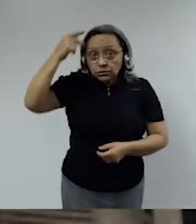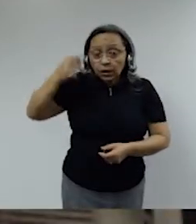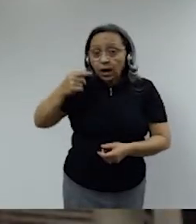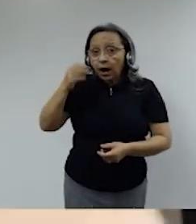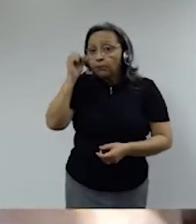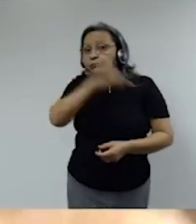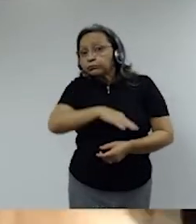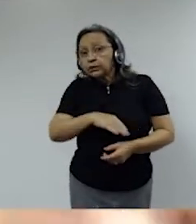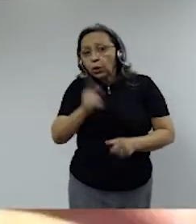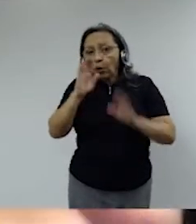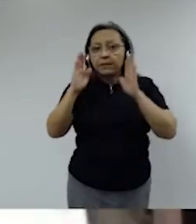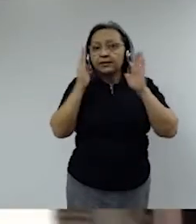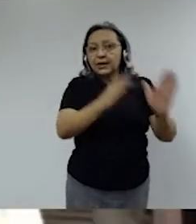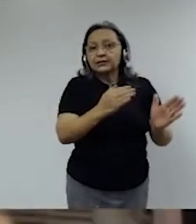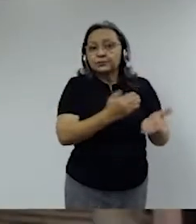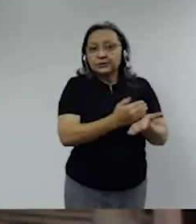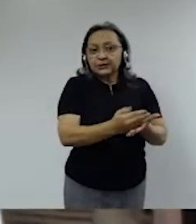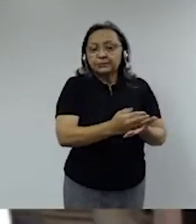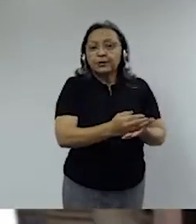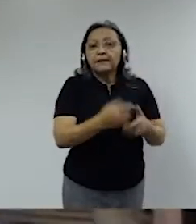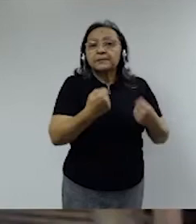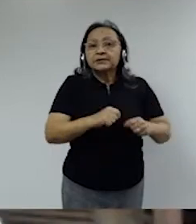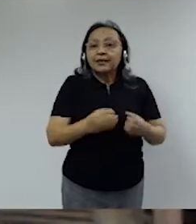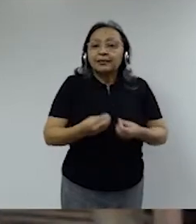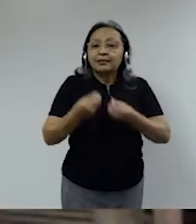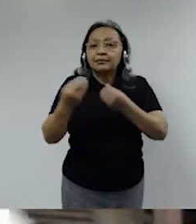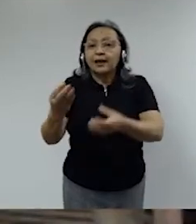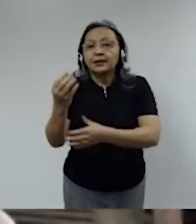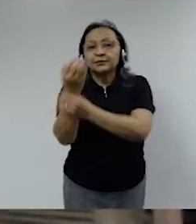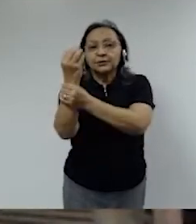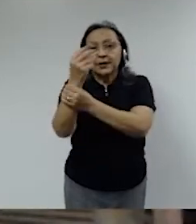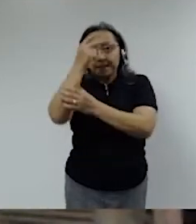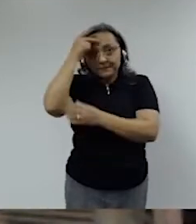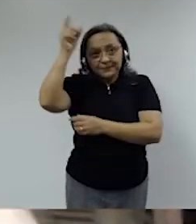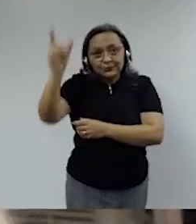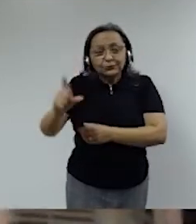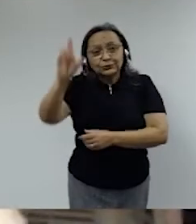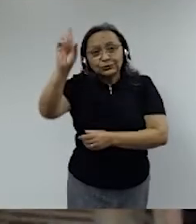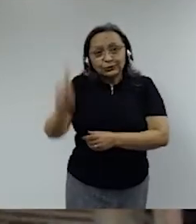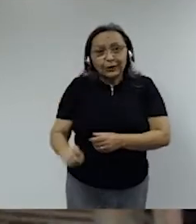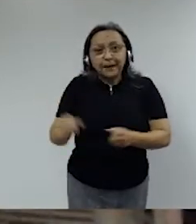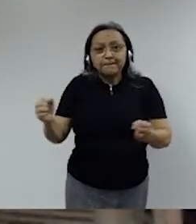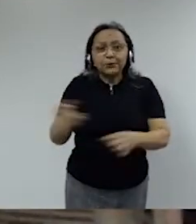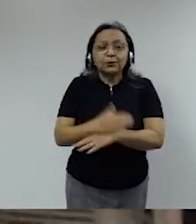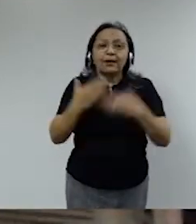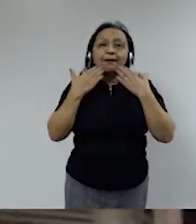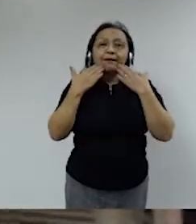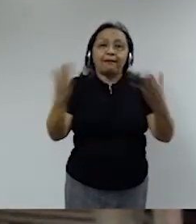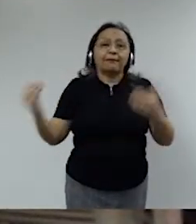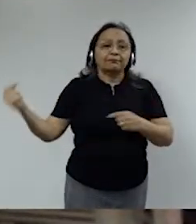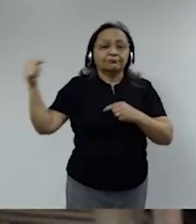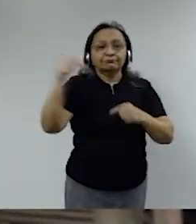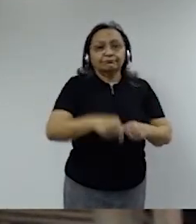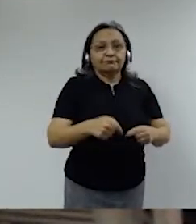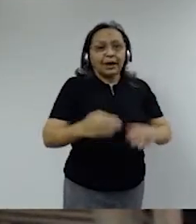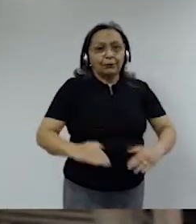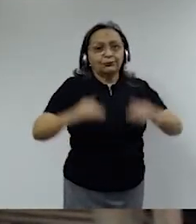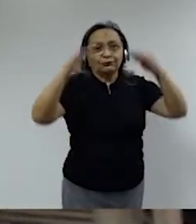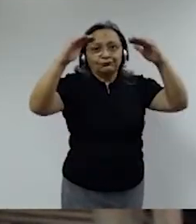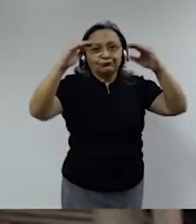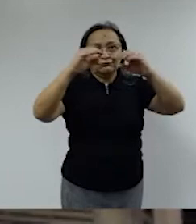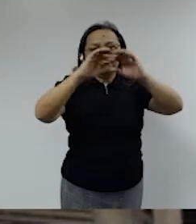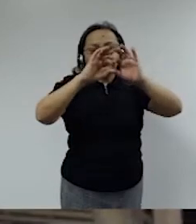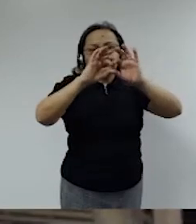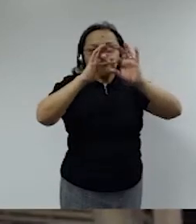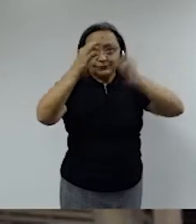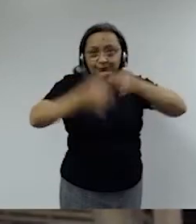fundamental e é preciso assegurar às pessoas o direito da pronta apresentação a uma autoridade judicial. Então, o que eu